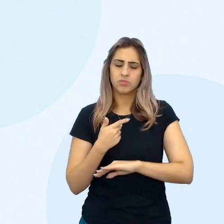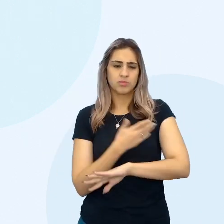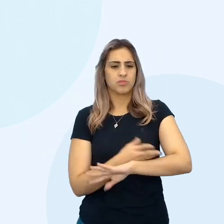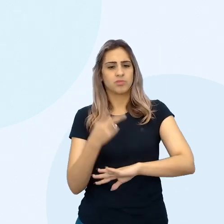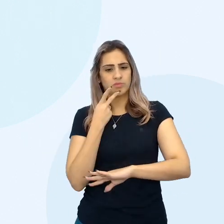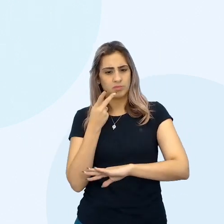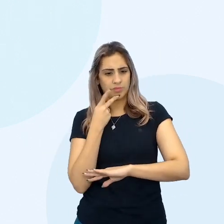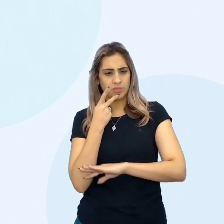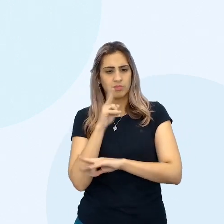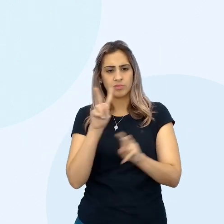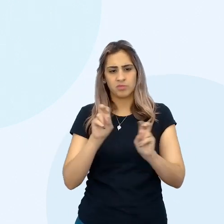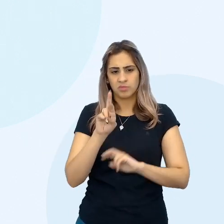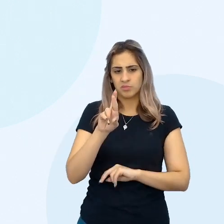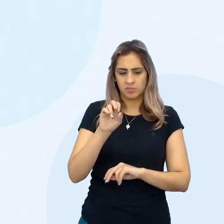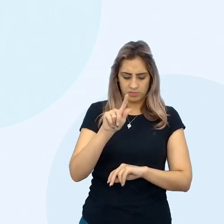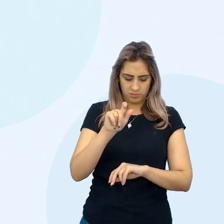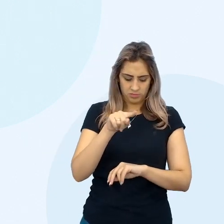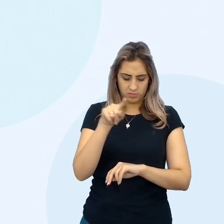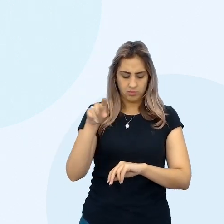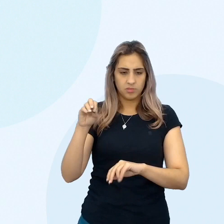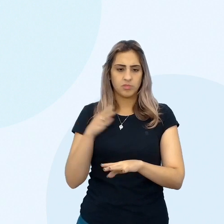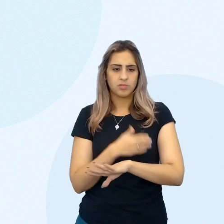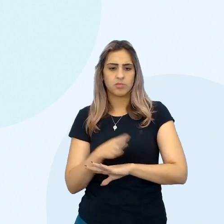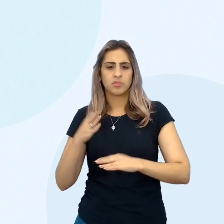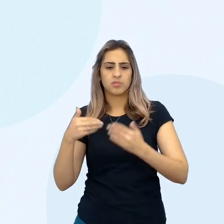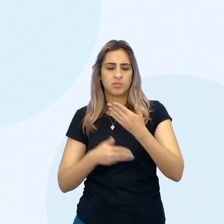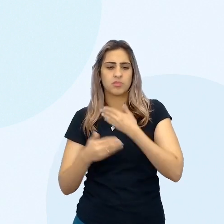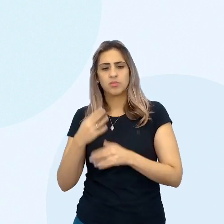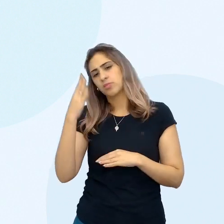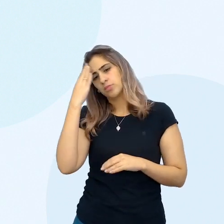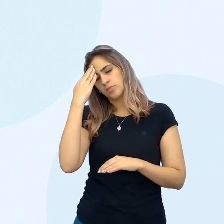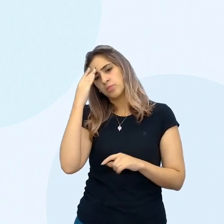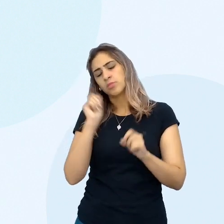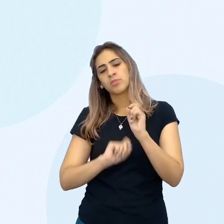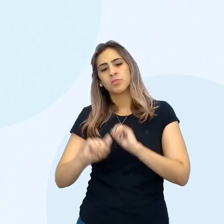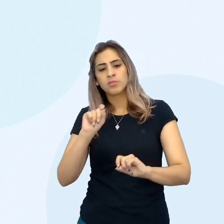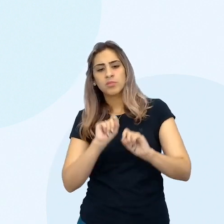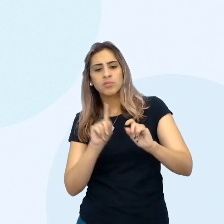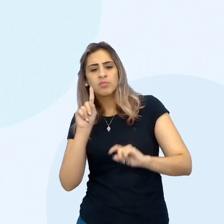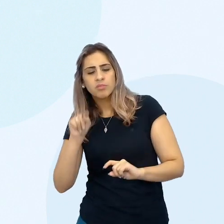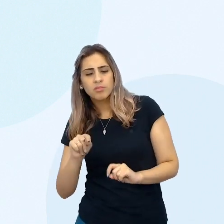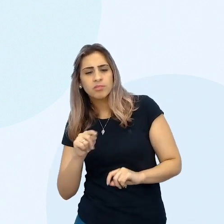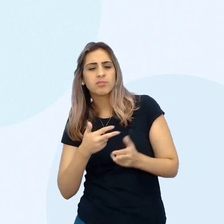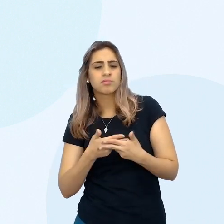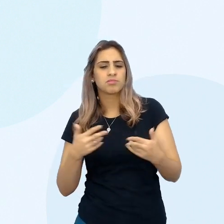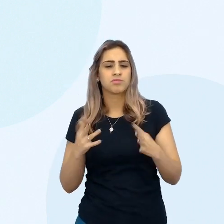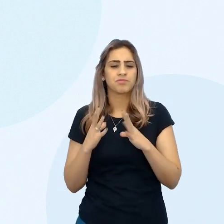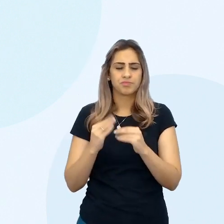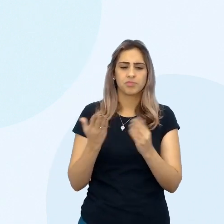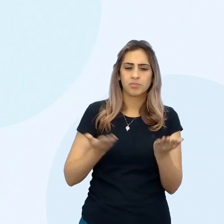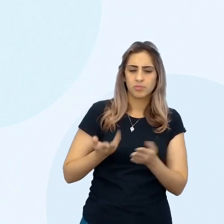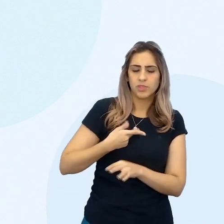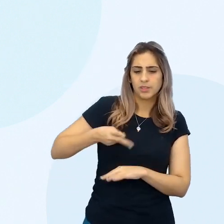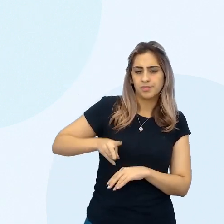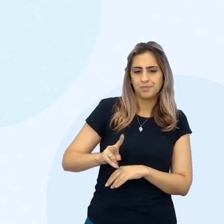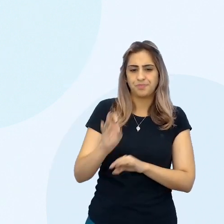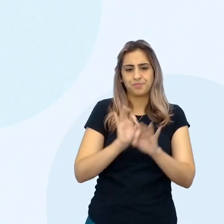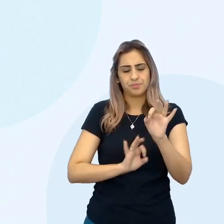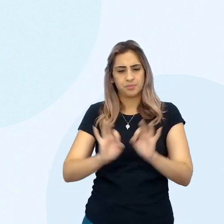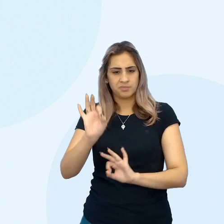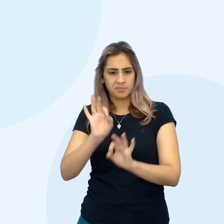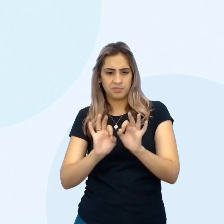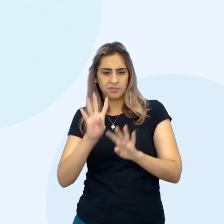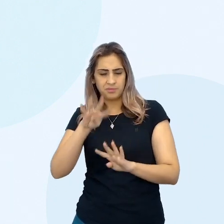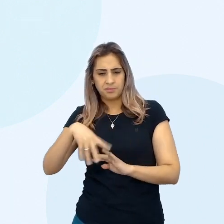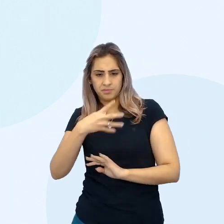a regressão linear, começamos a montar as tabelas, entender o que é a regressão linear, e hoje a gente vai continuar montando essa tabela, né,